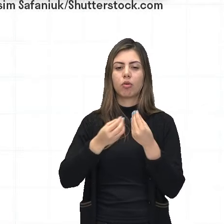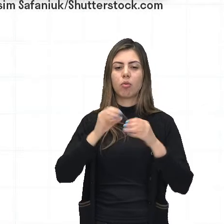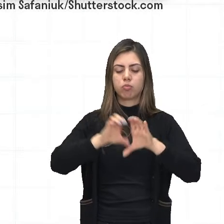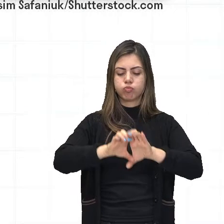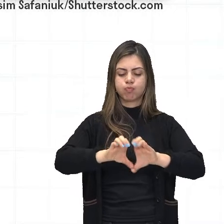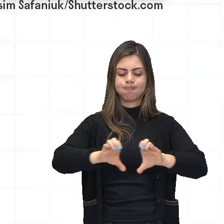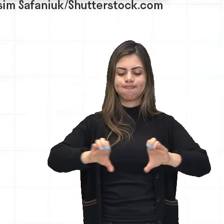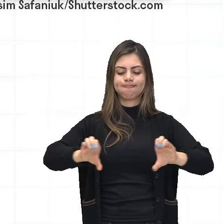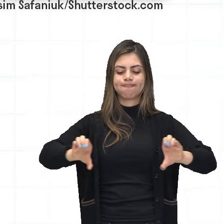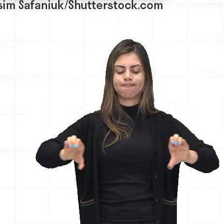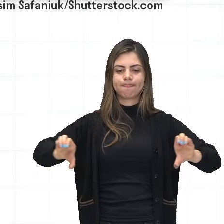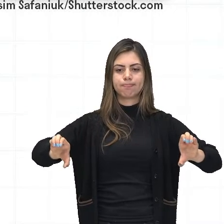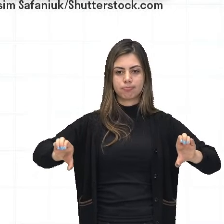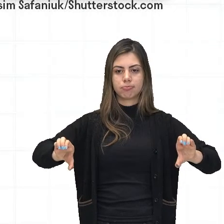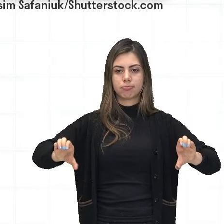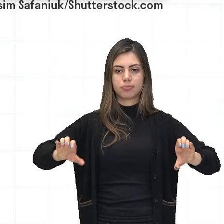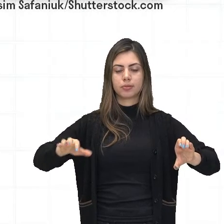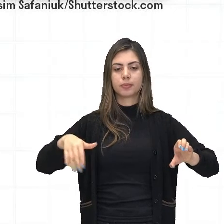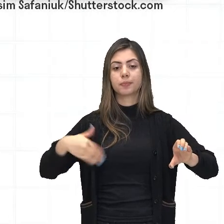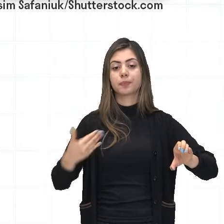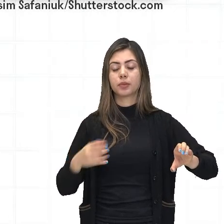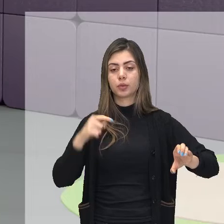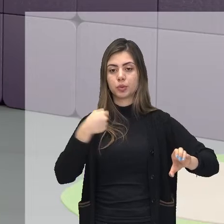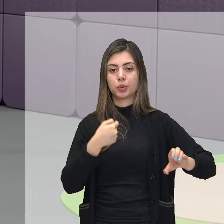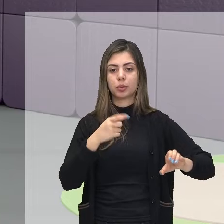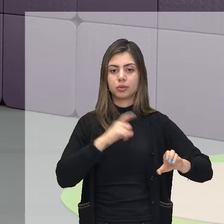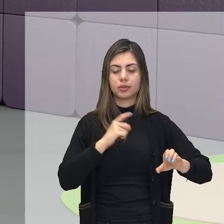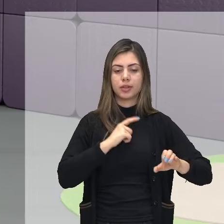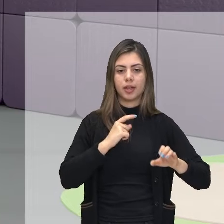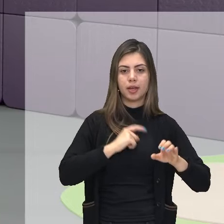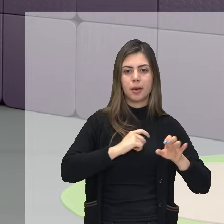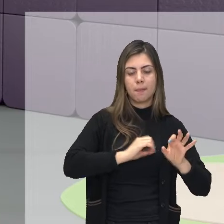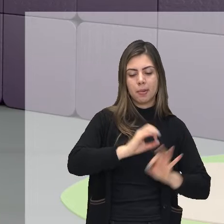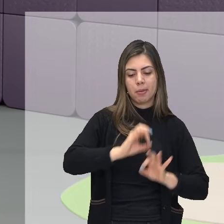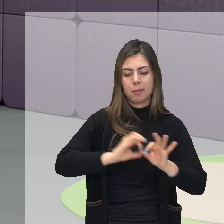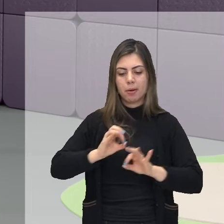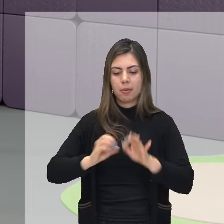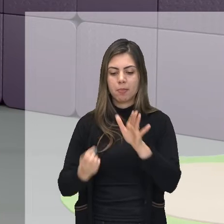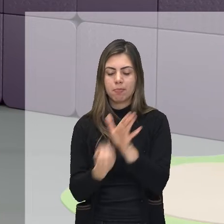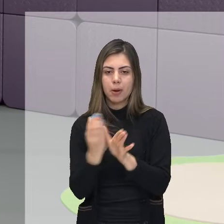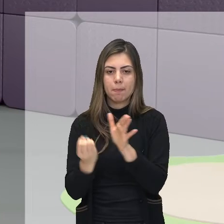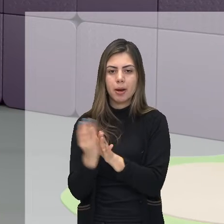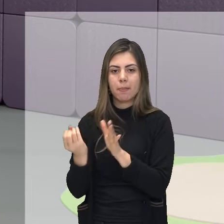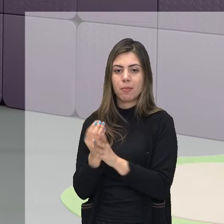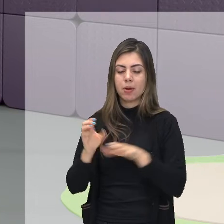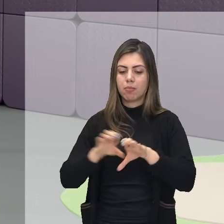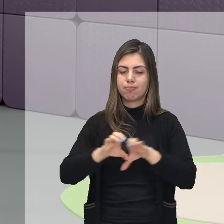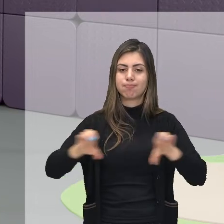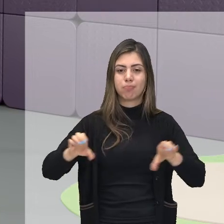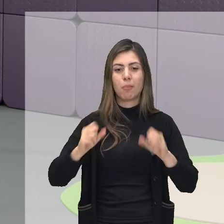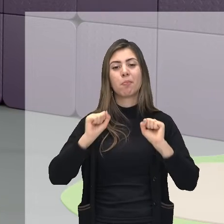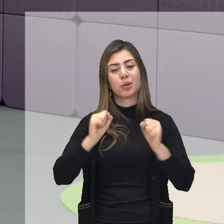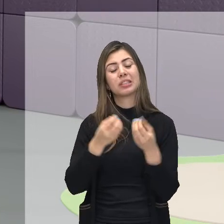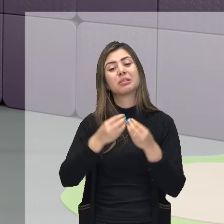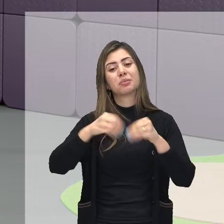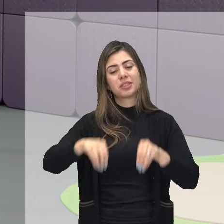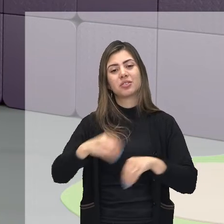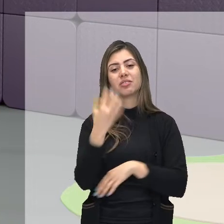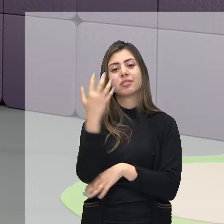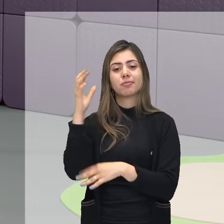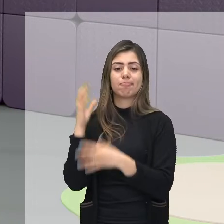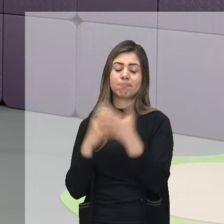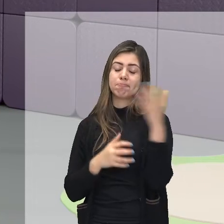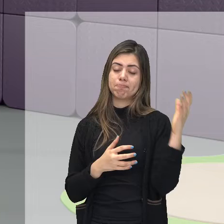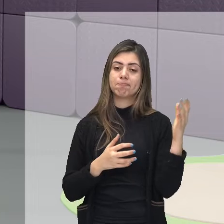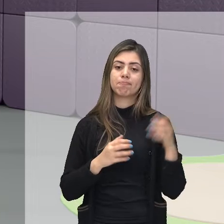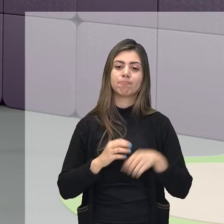gasodutos, e ao construir esses gasodutos, isso causa um impacto ambiental